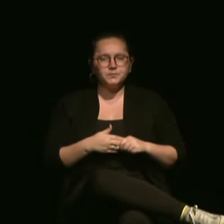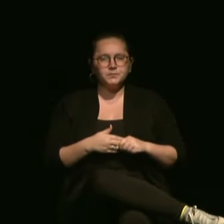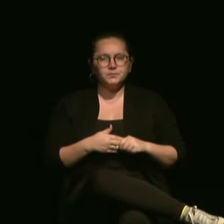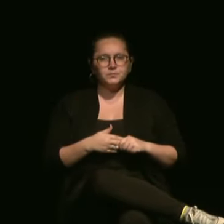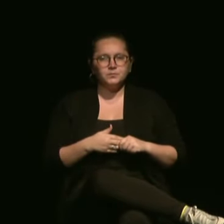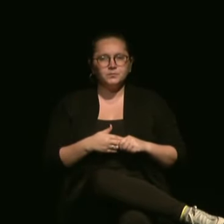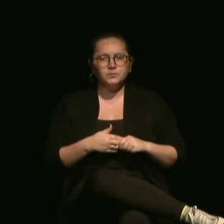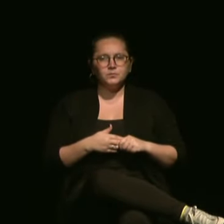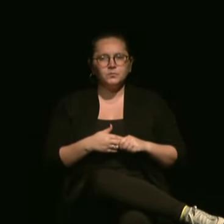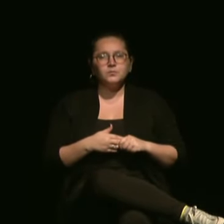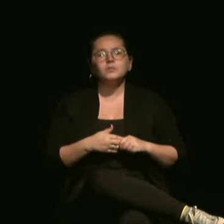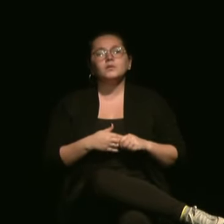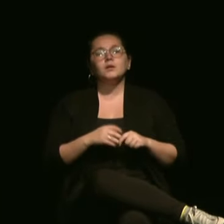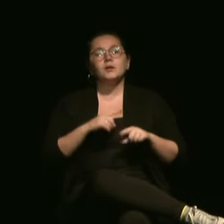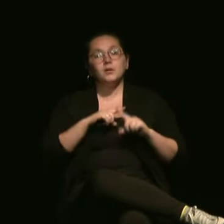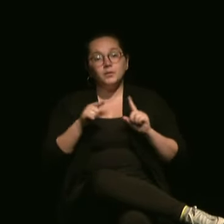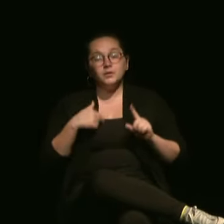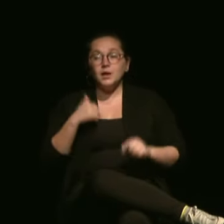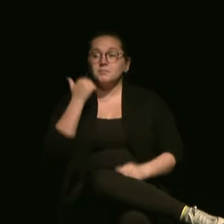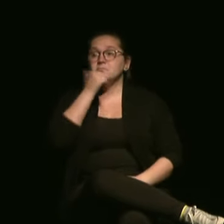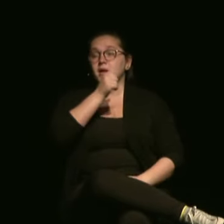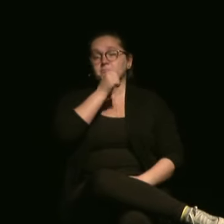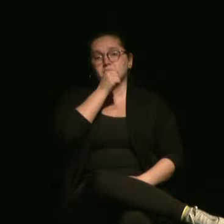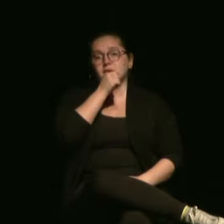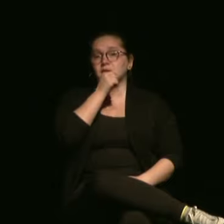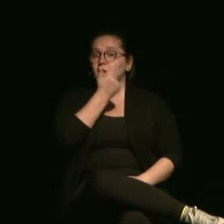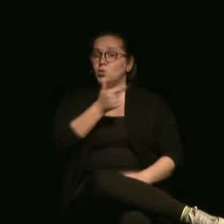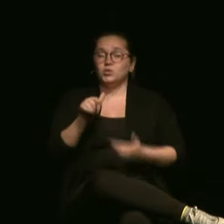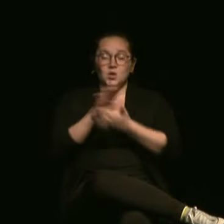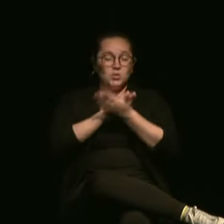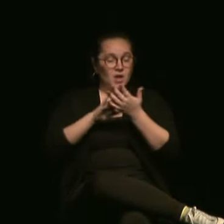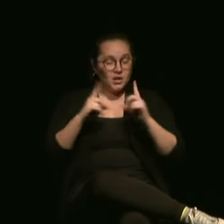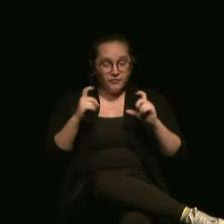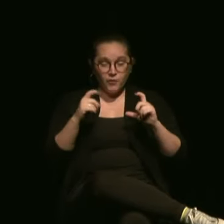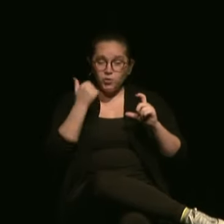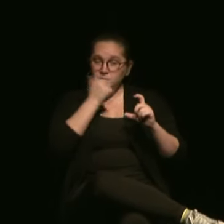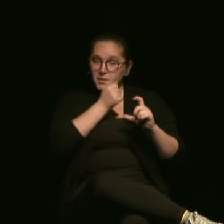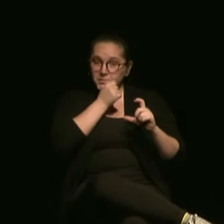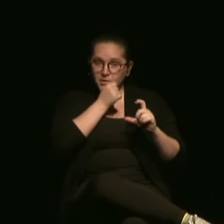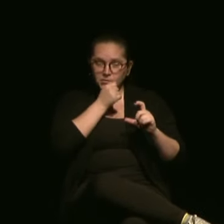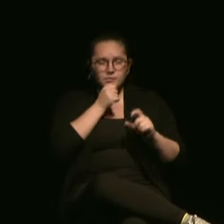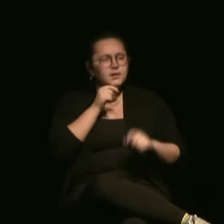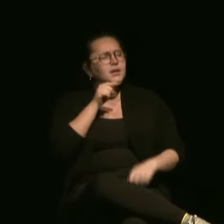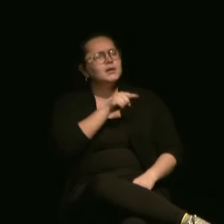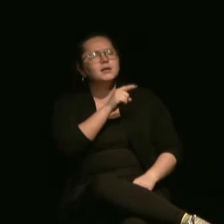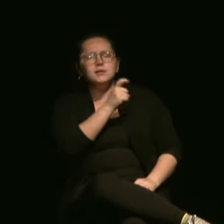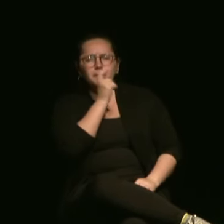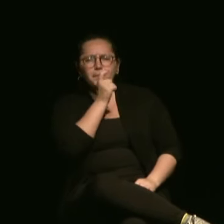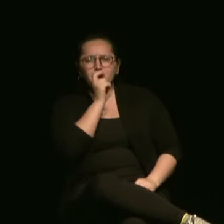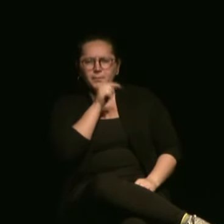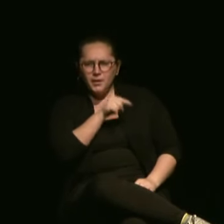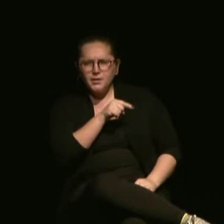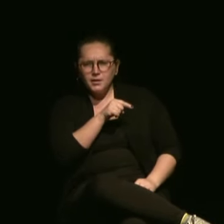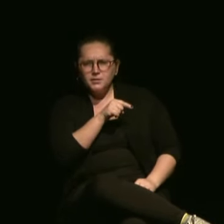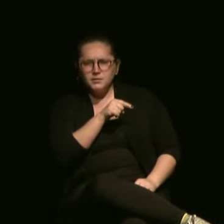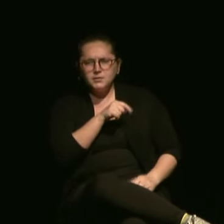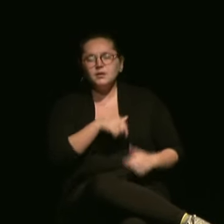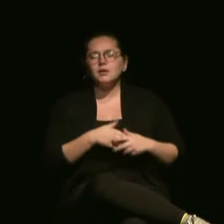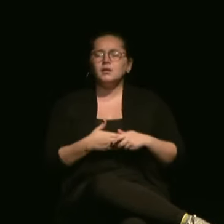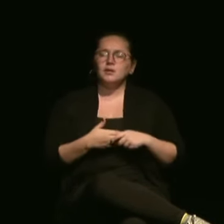Eu só não tenho a minha mãe. Da minha mãe só não tenho retrato nenhum. A do seu pai é essa aí que a senhora mais gosta? É.